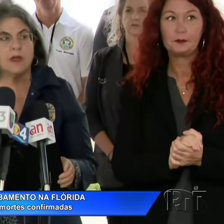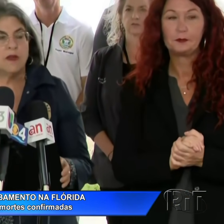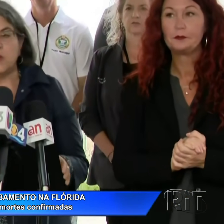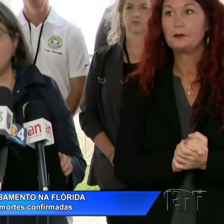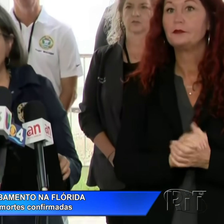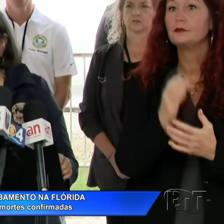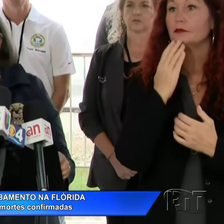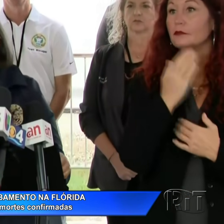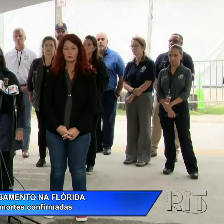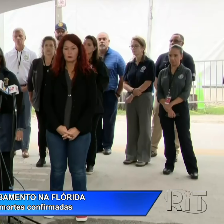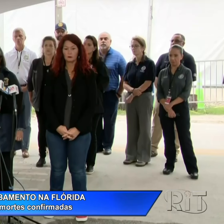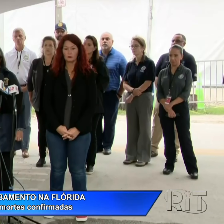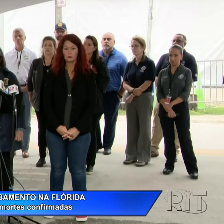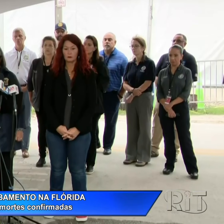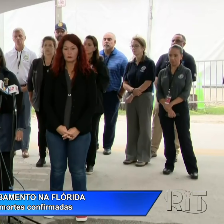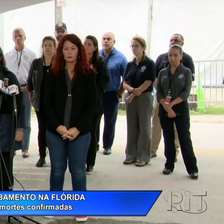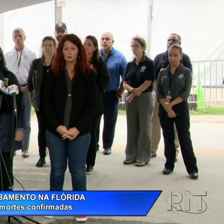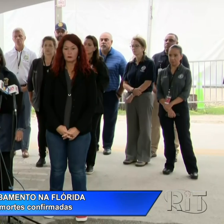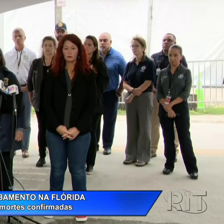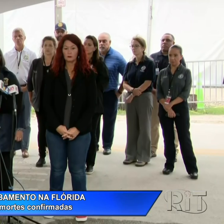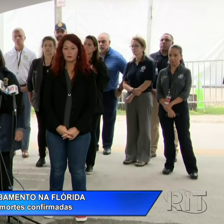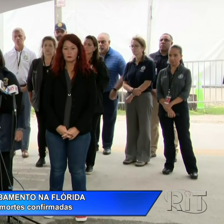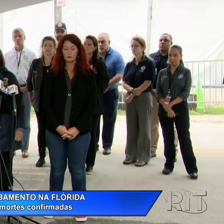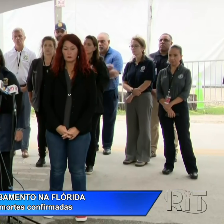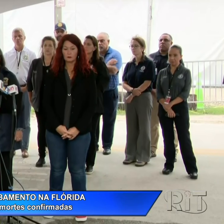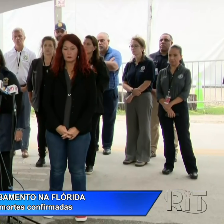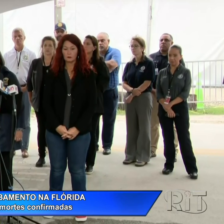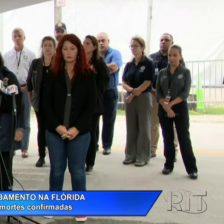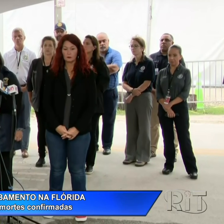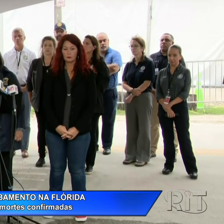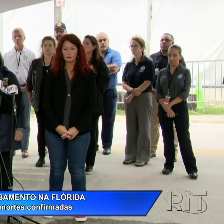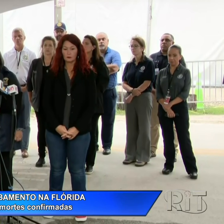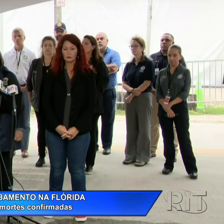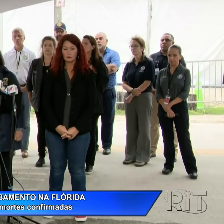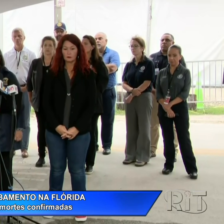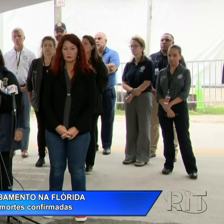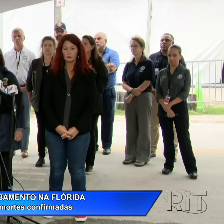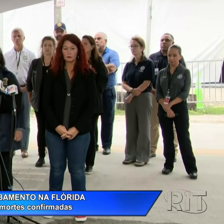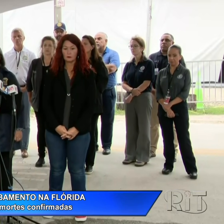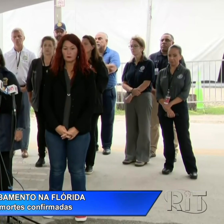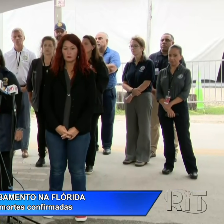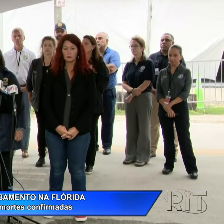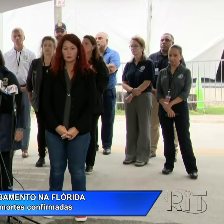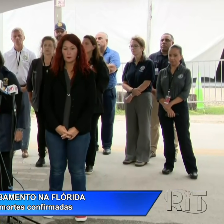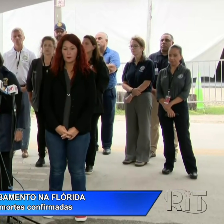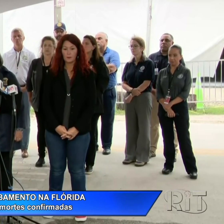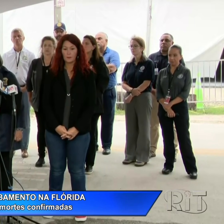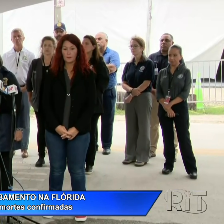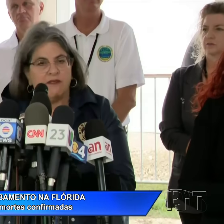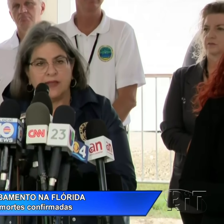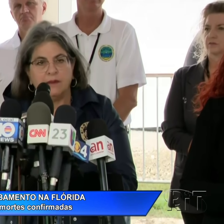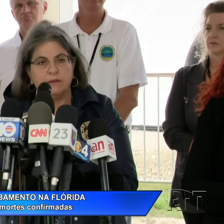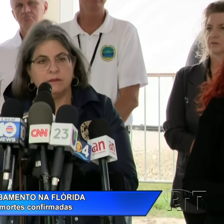desabamento parcial de um prédio em Surfside chegou a 32. 26 vítimas já foram identificadas. Até